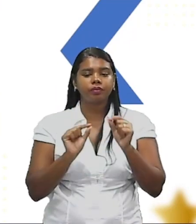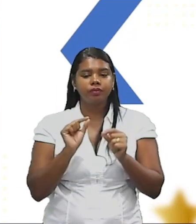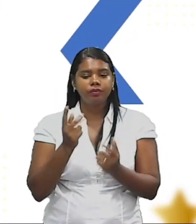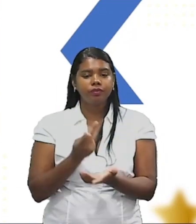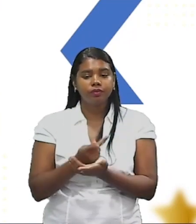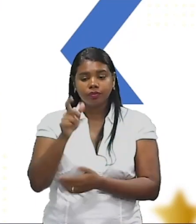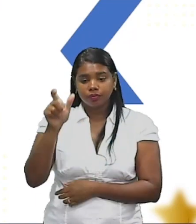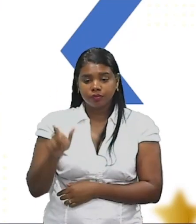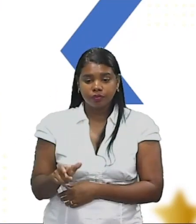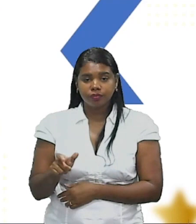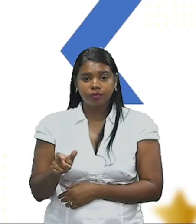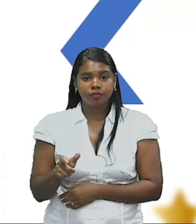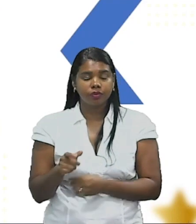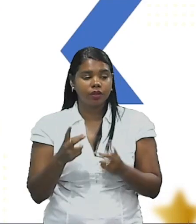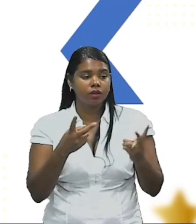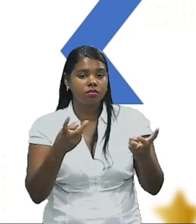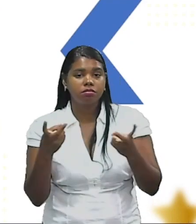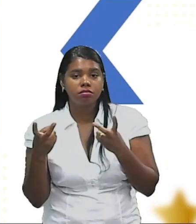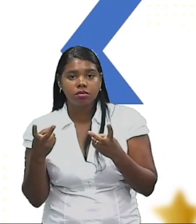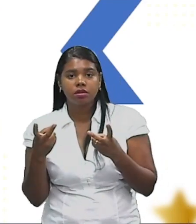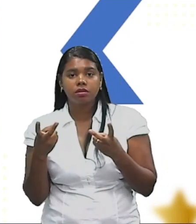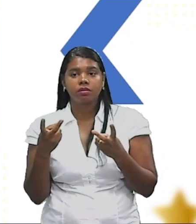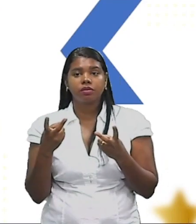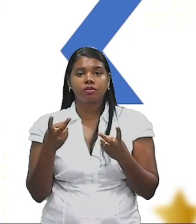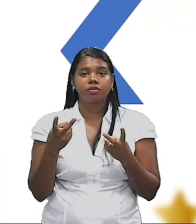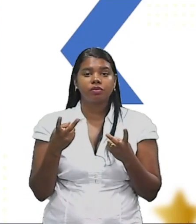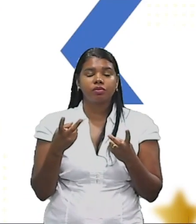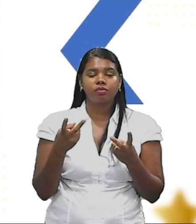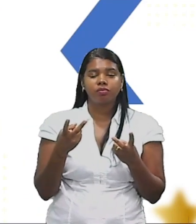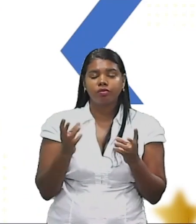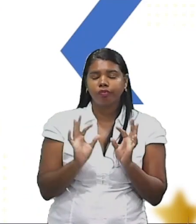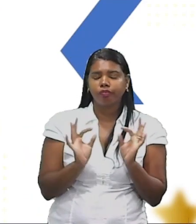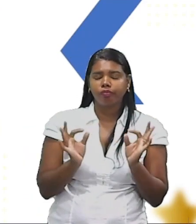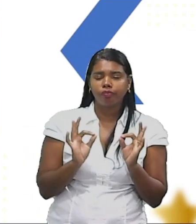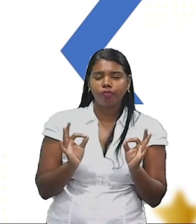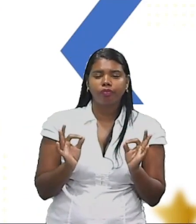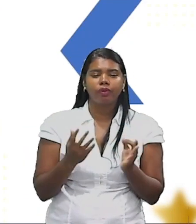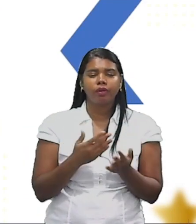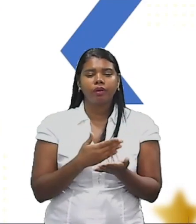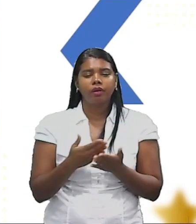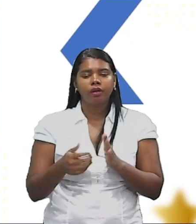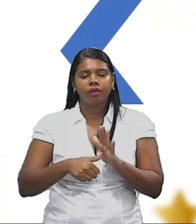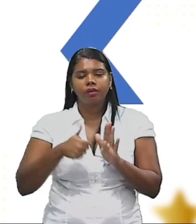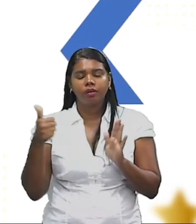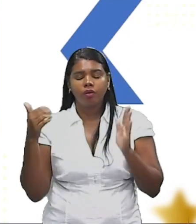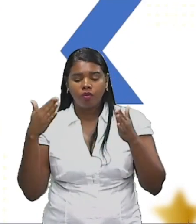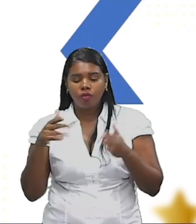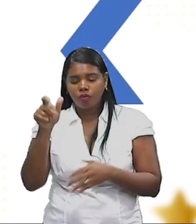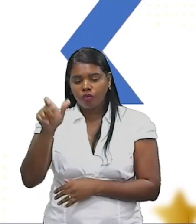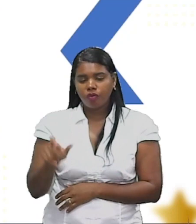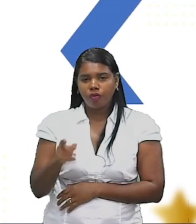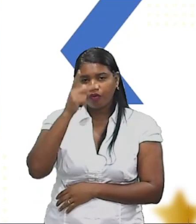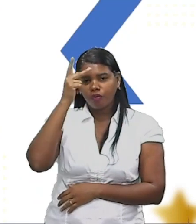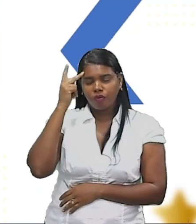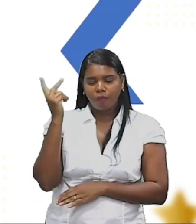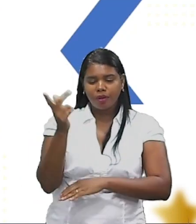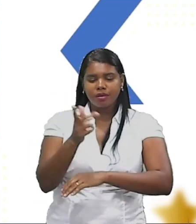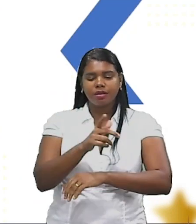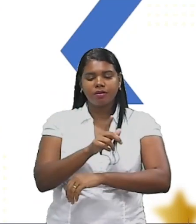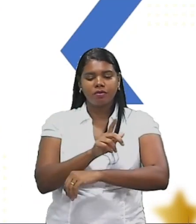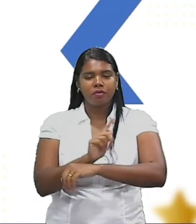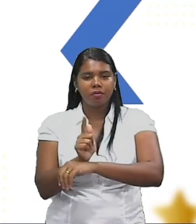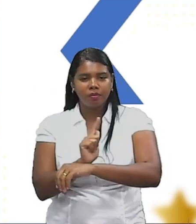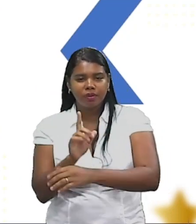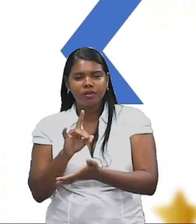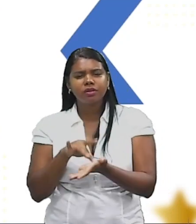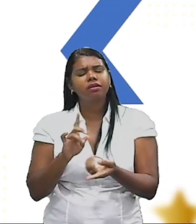está achando, as percepções desse cliente. Então, naturalmente, o primeiro princípio é o foco no cliente. Passamos pela liderança, por quê?